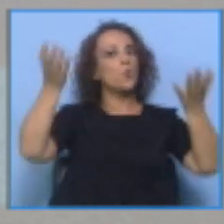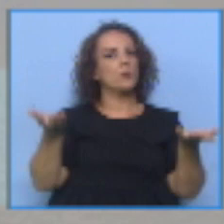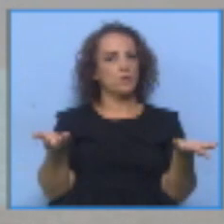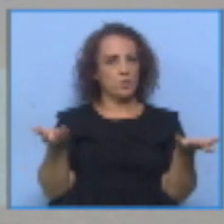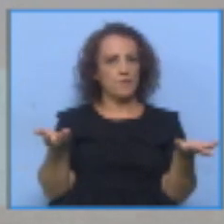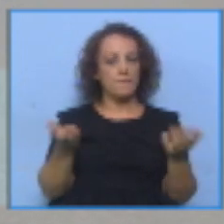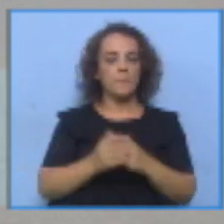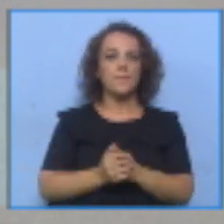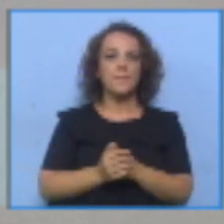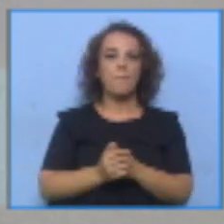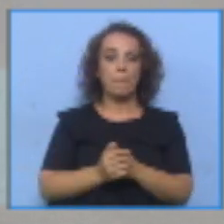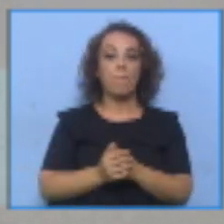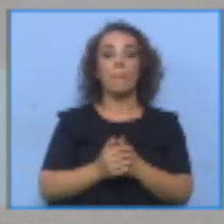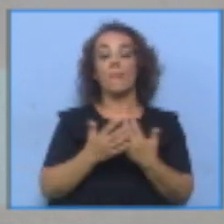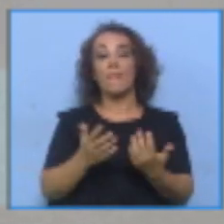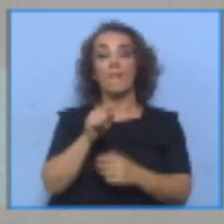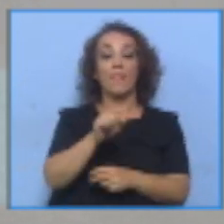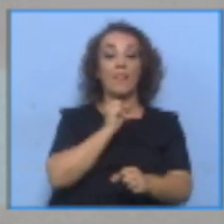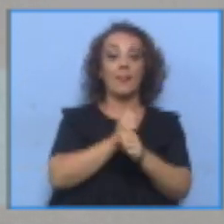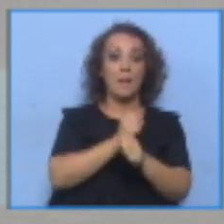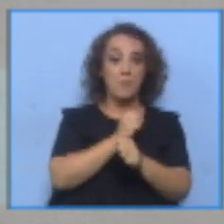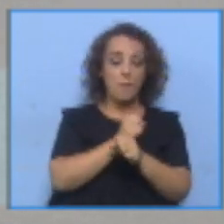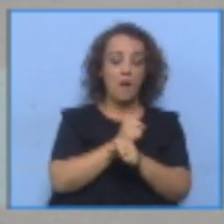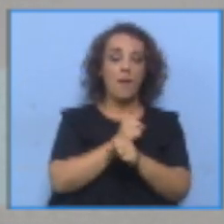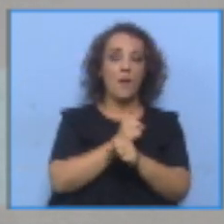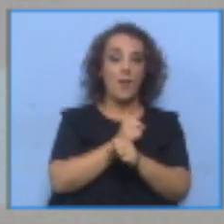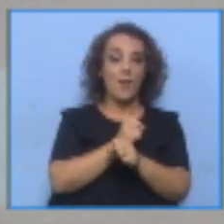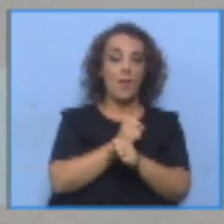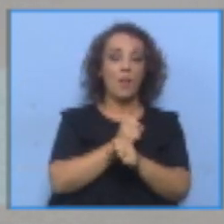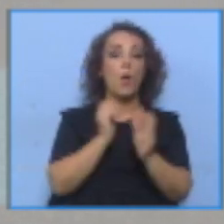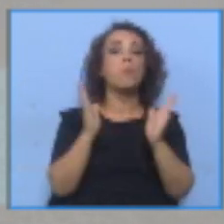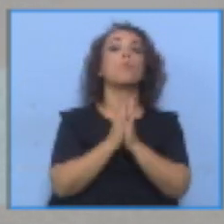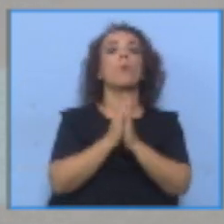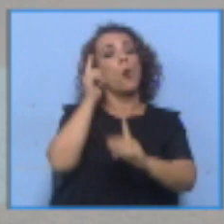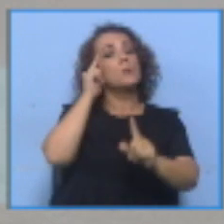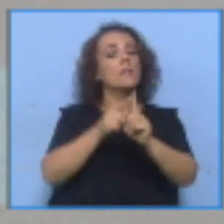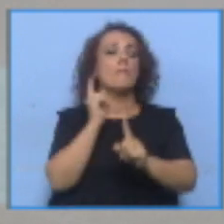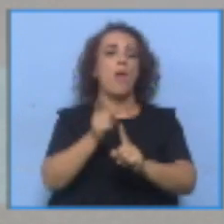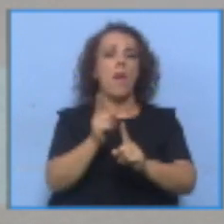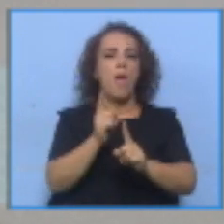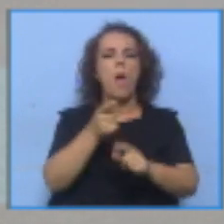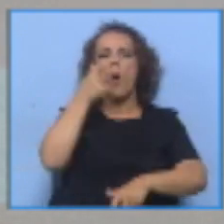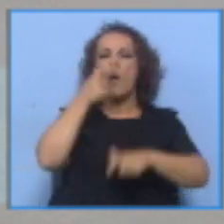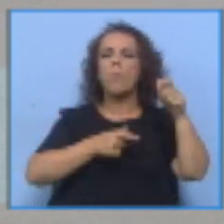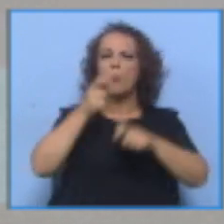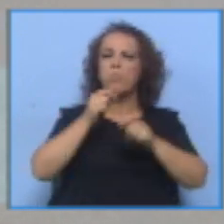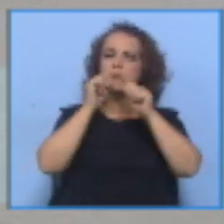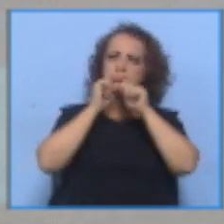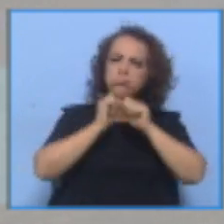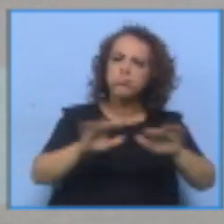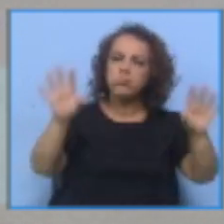sentido, o trabalho da Igreja tem esse objetivo, evangelizar estes povos, tem também isto,